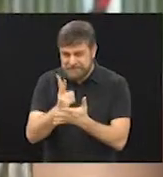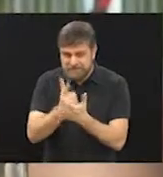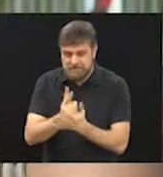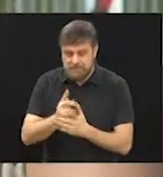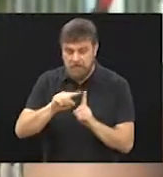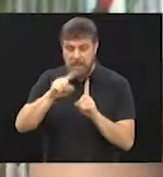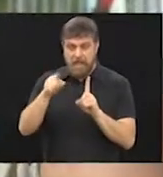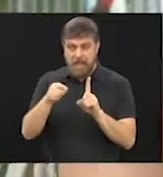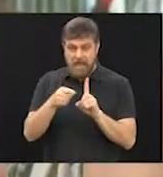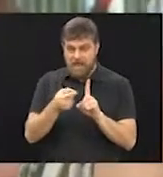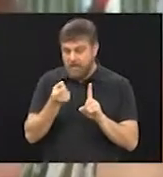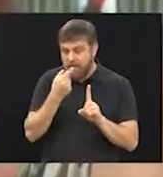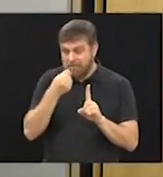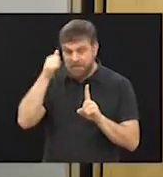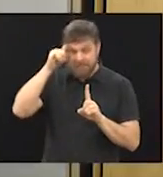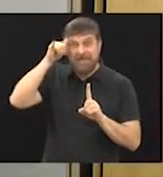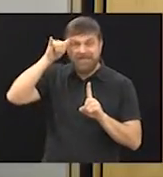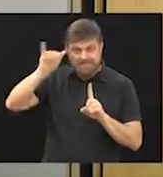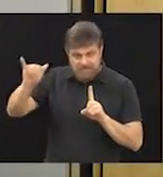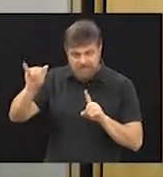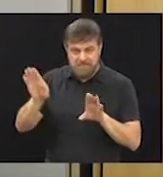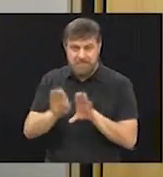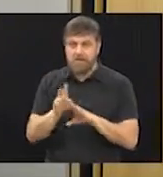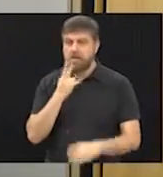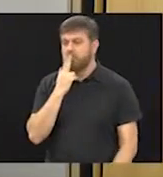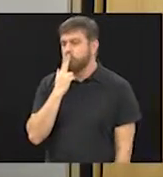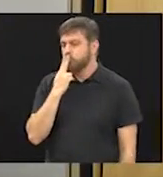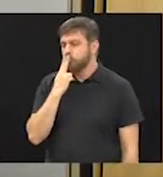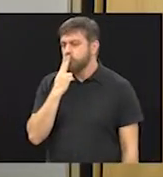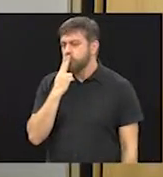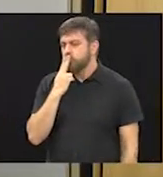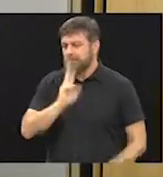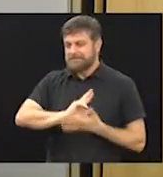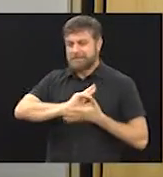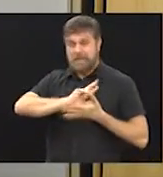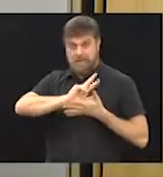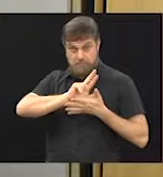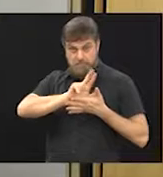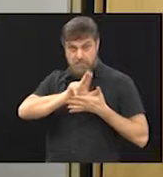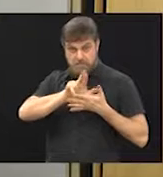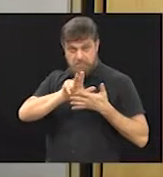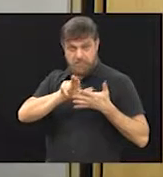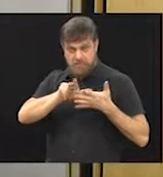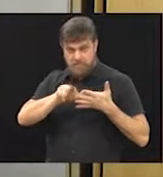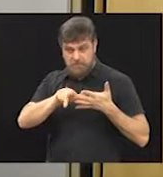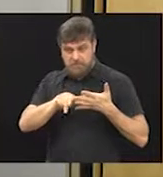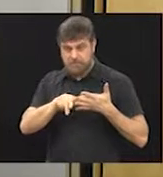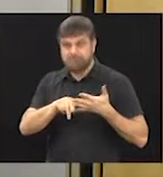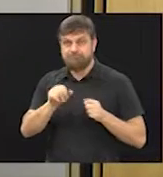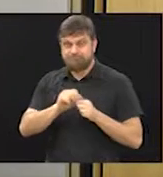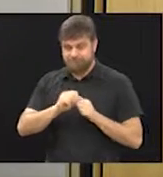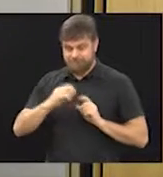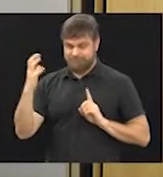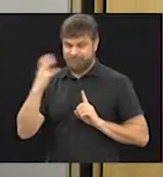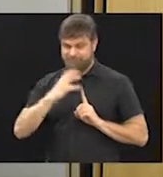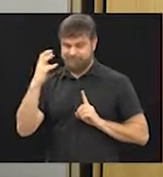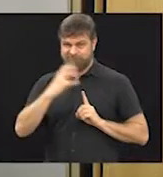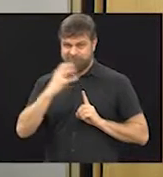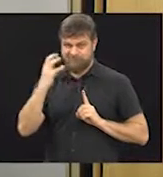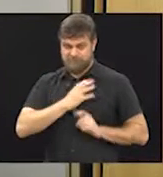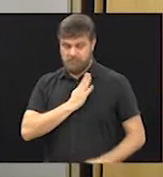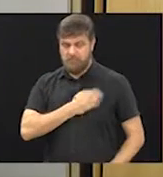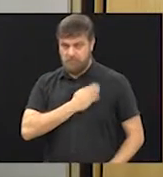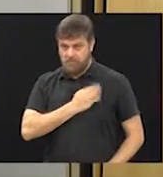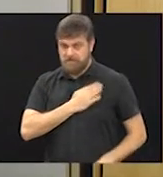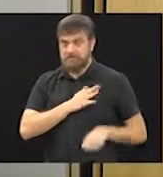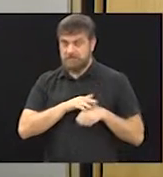de anticoncepcional oral, o tabagismo, e esses fatores influenciam para o aparecimento